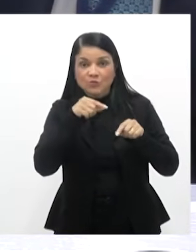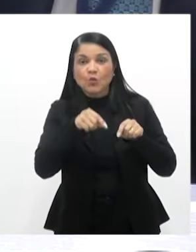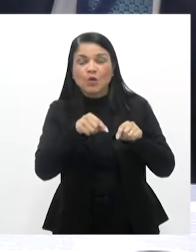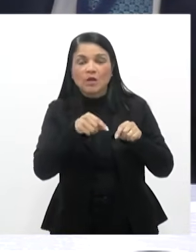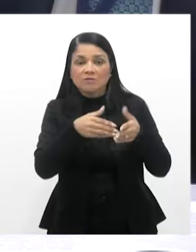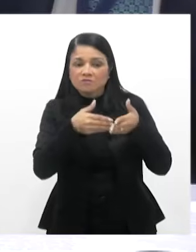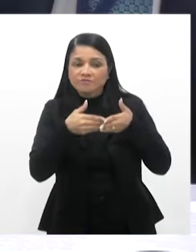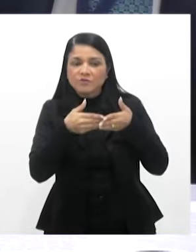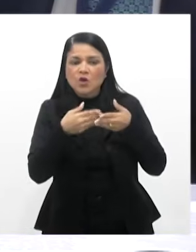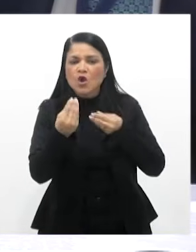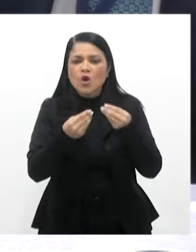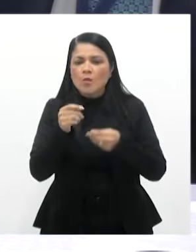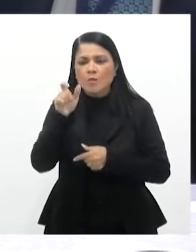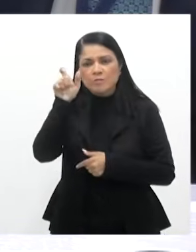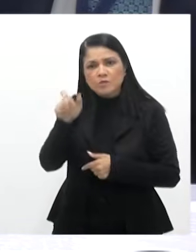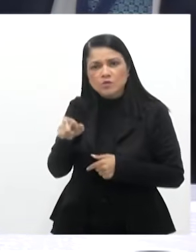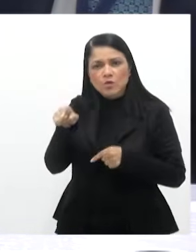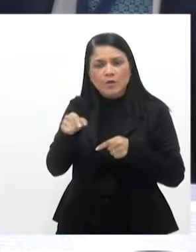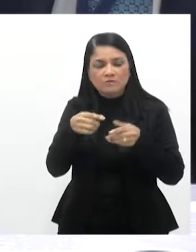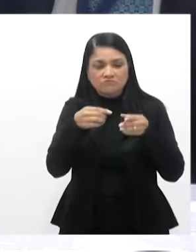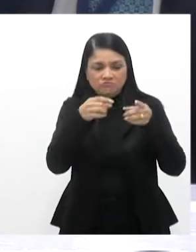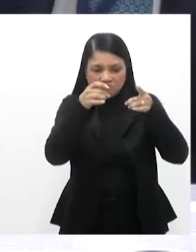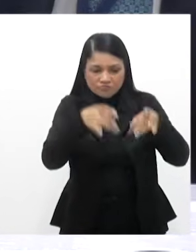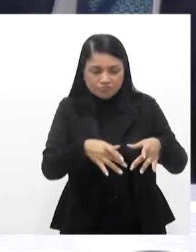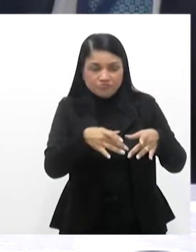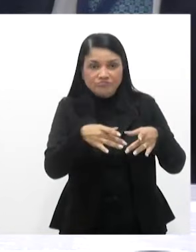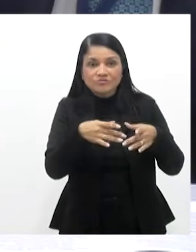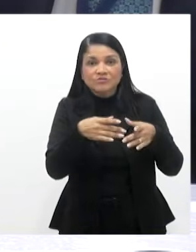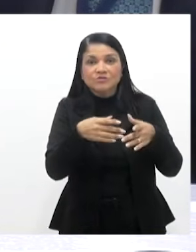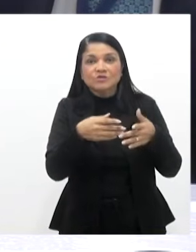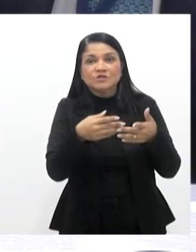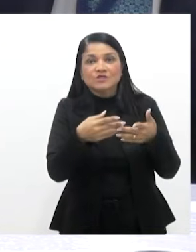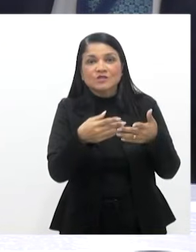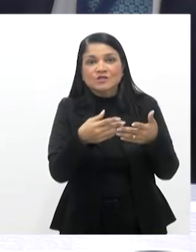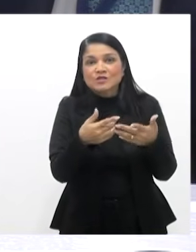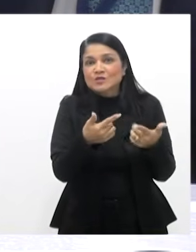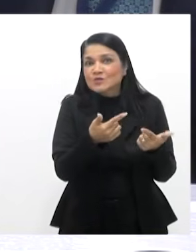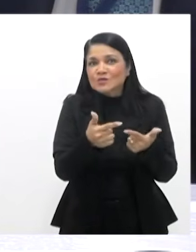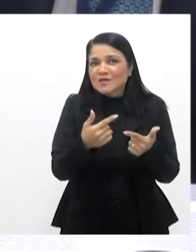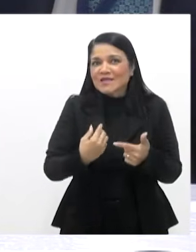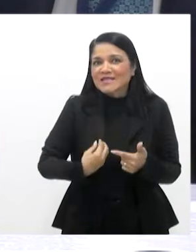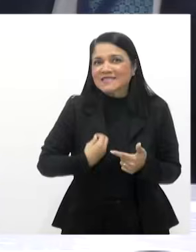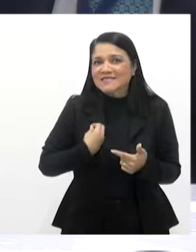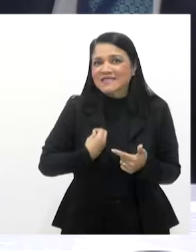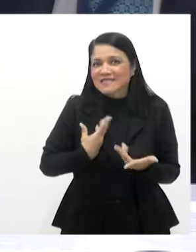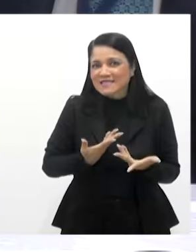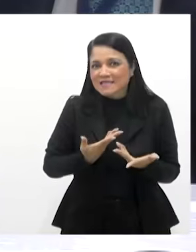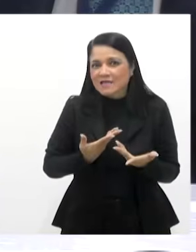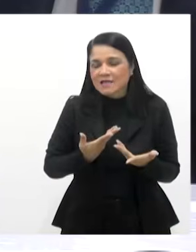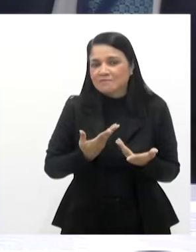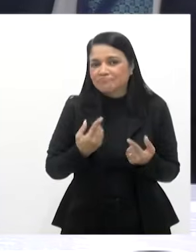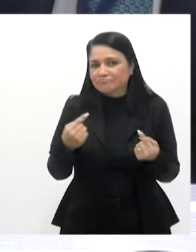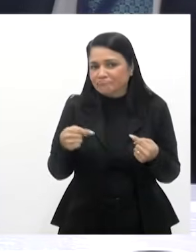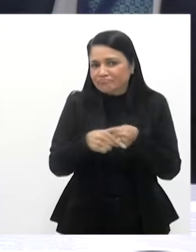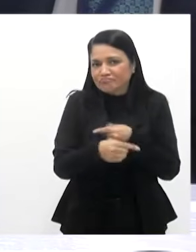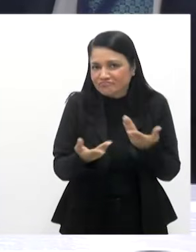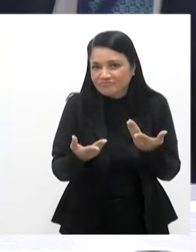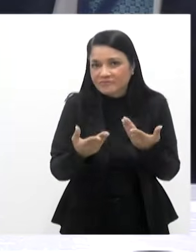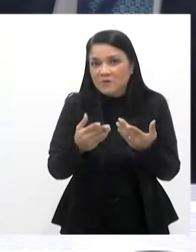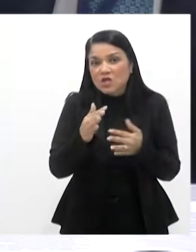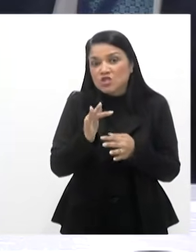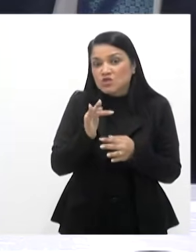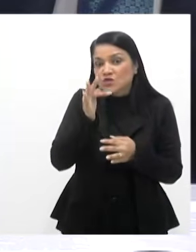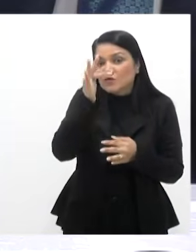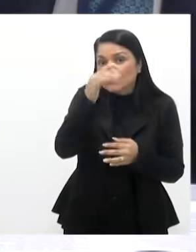se descompatibilizar de algo que teoricamente não existe. Não faz sentido algum. Ah, mas hipoteticamente, se eu existir, eu